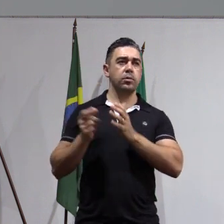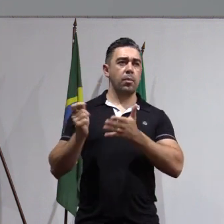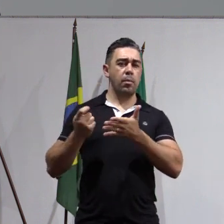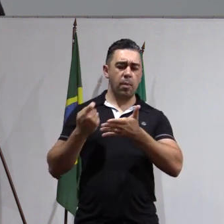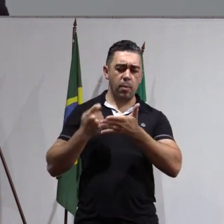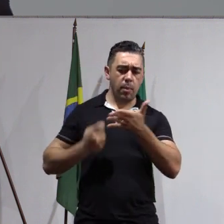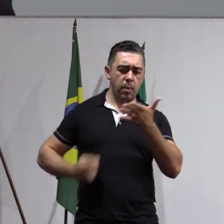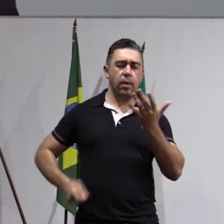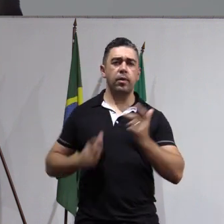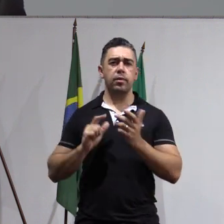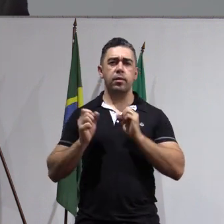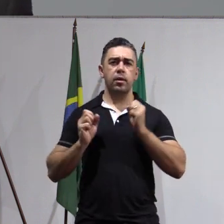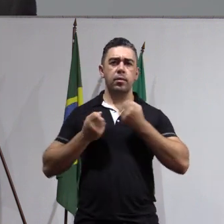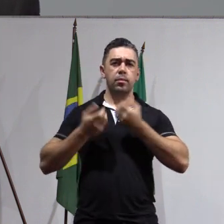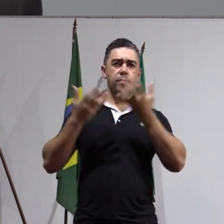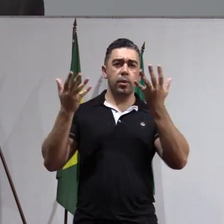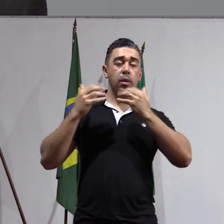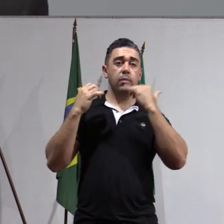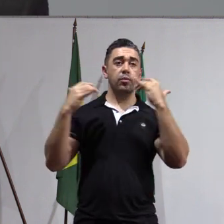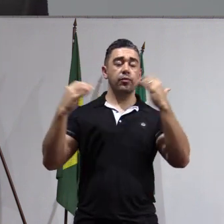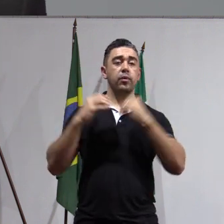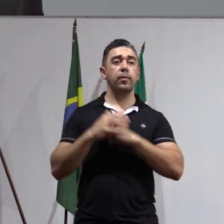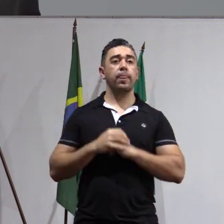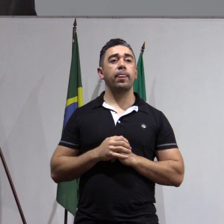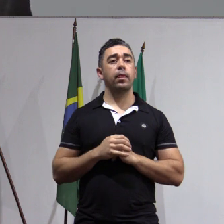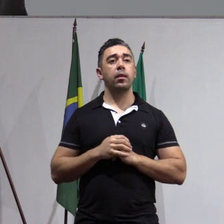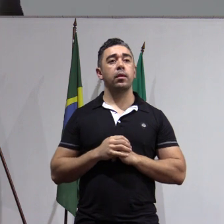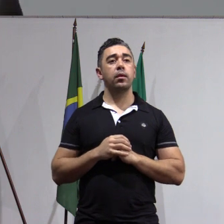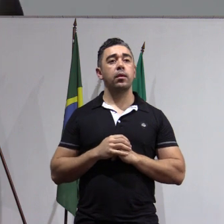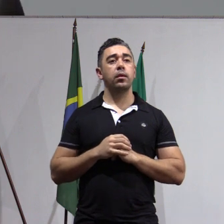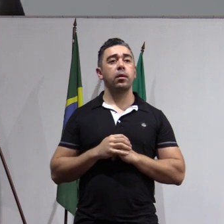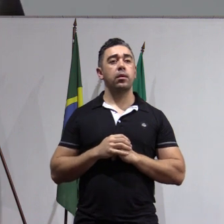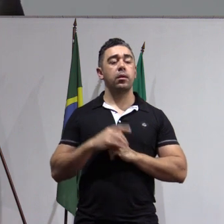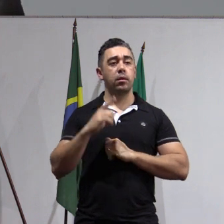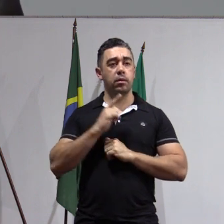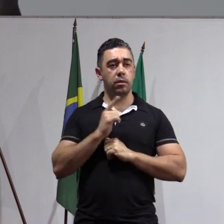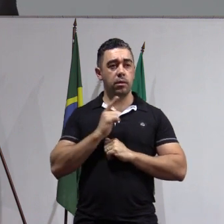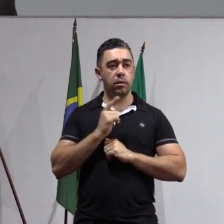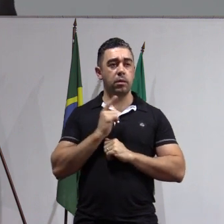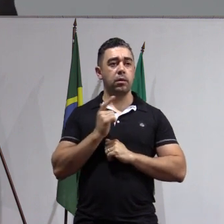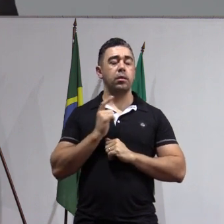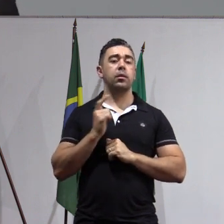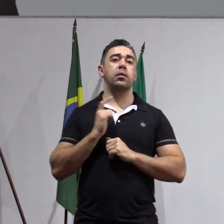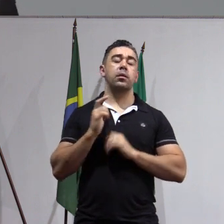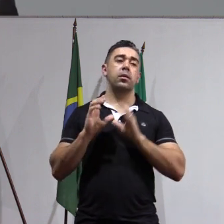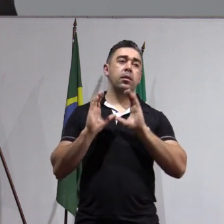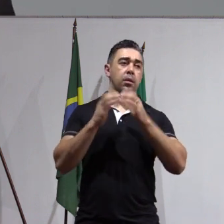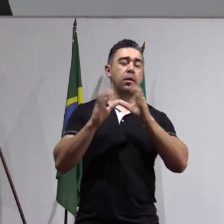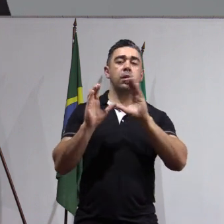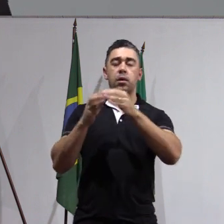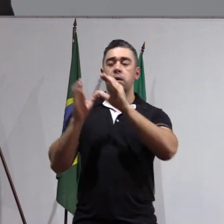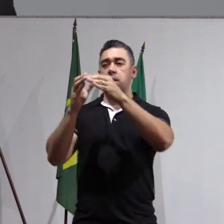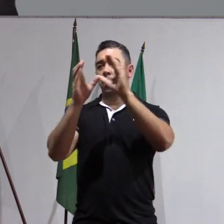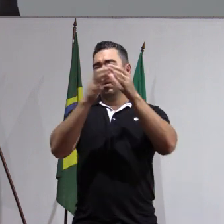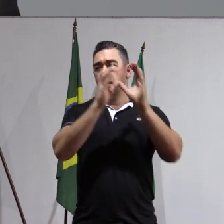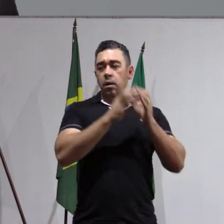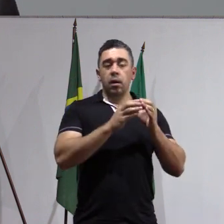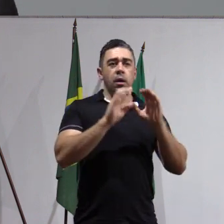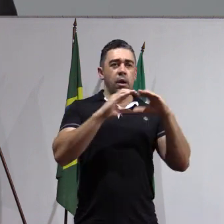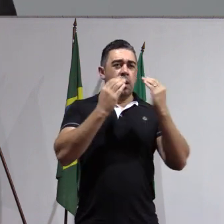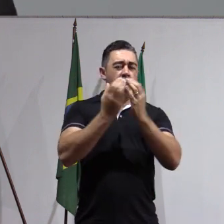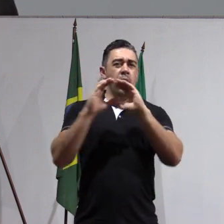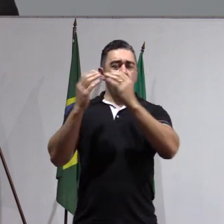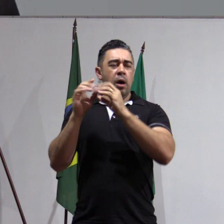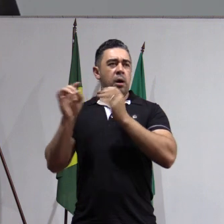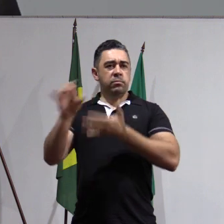possibilidades de manifestação da consulta pública, aquilo que eu coloco como um encaminhamento às comunidades, e a comunidades, eu quero dizer, a cada